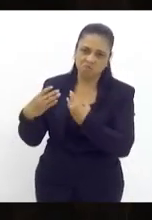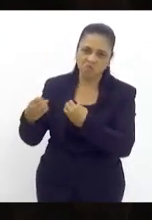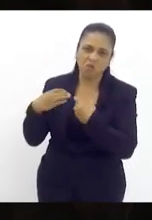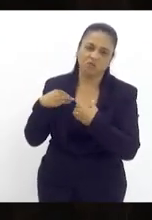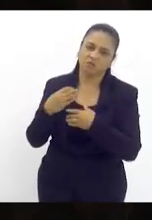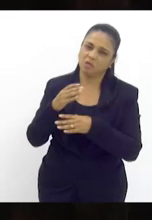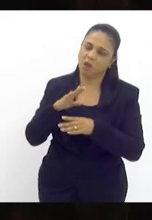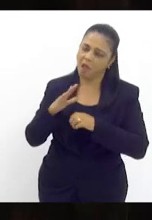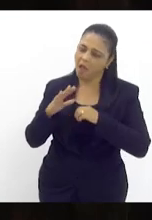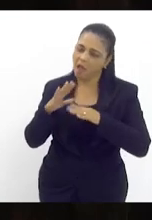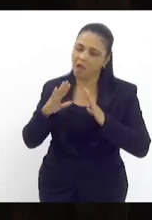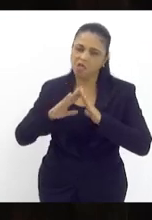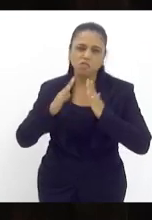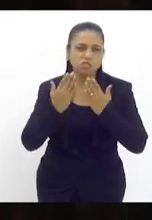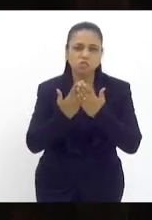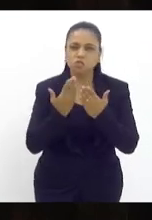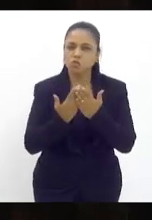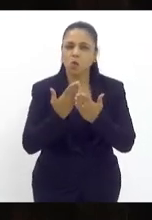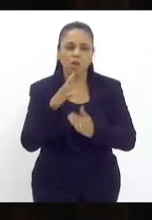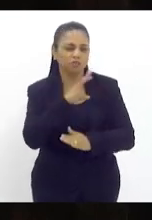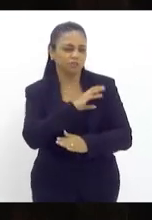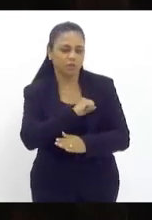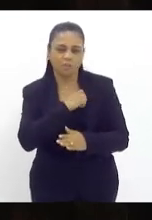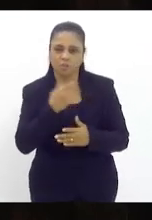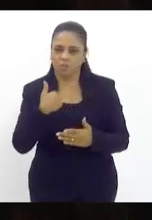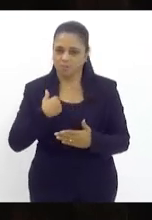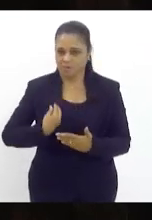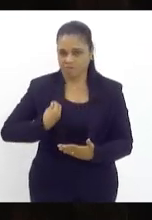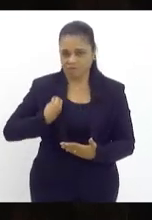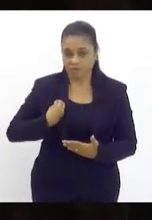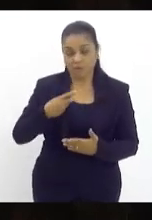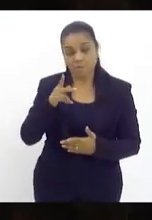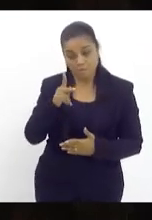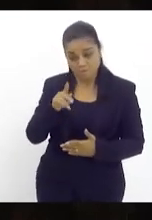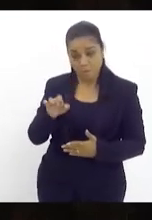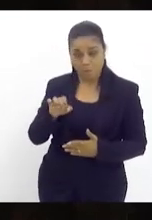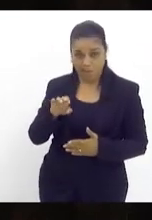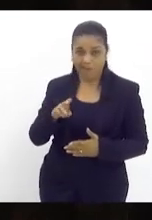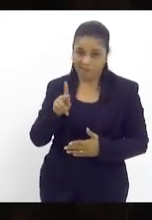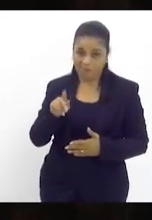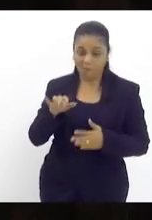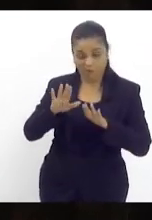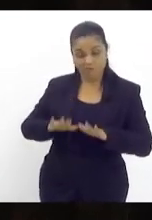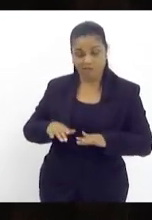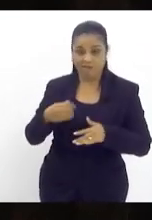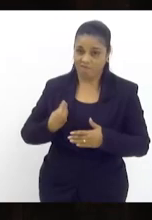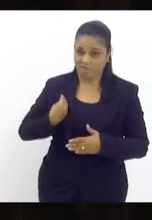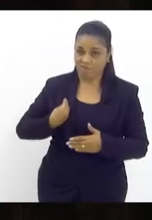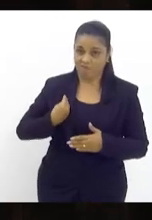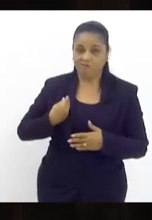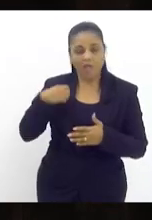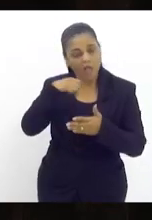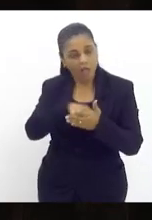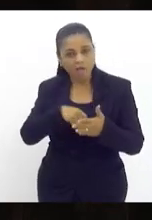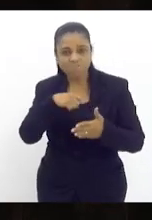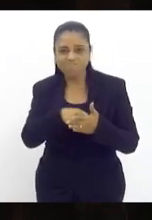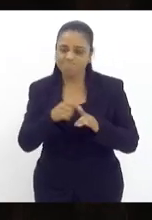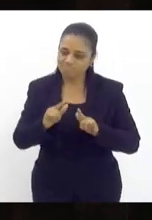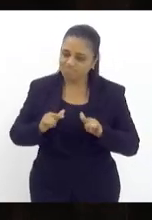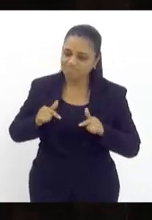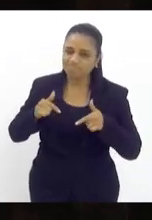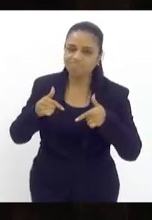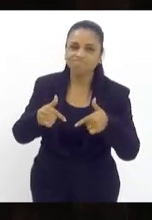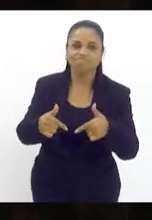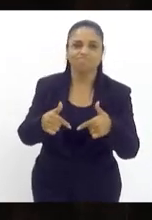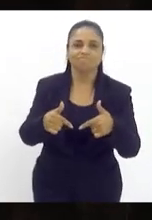uma escola de amor, uma escola de educação. E o meu pai aí, né, que é um guerreiro aí pelo nosso país, né, um